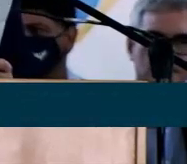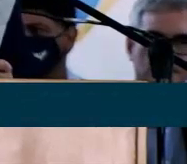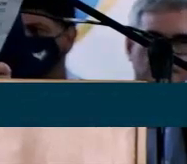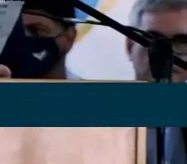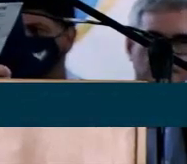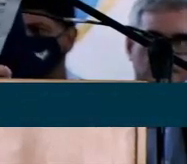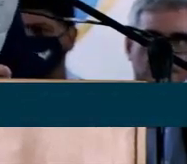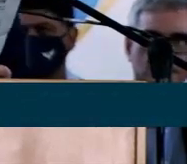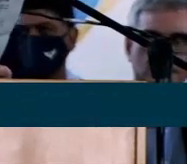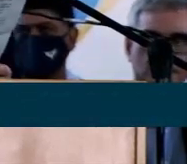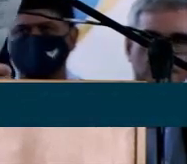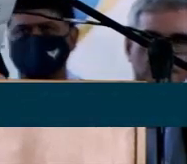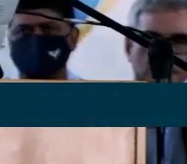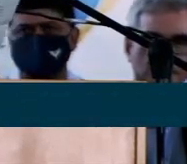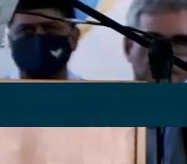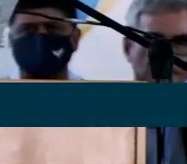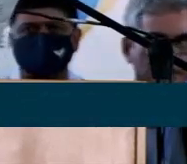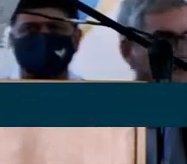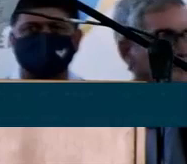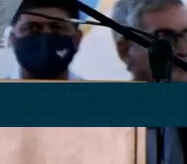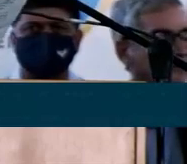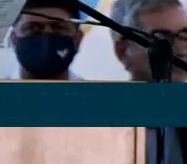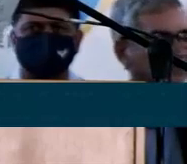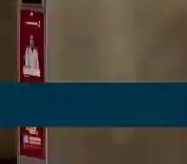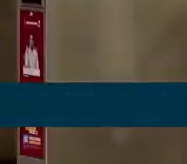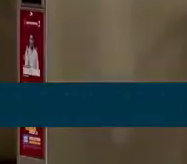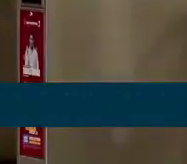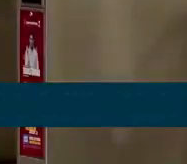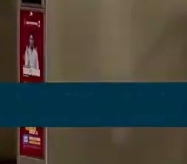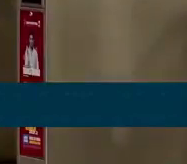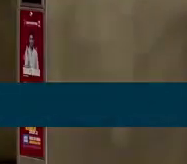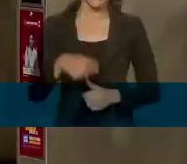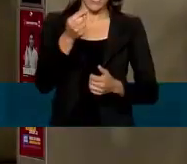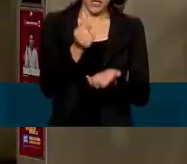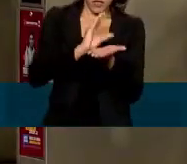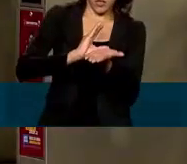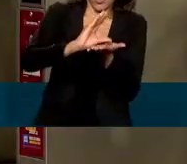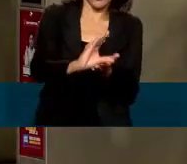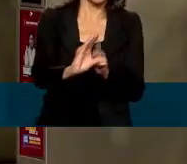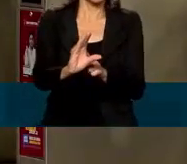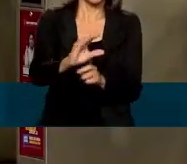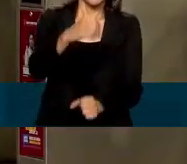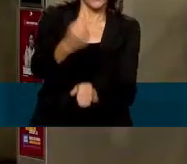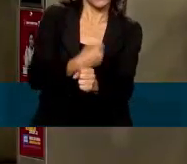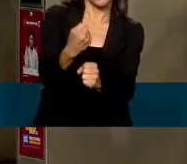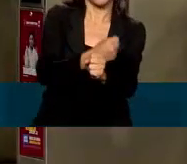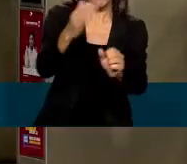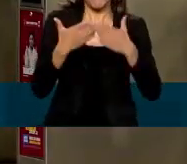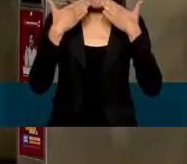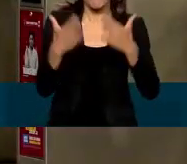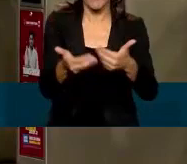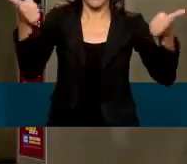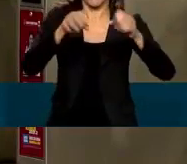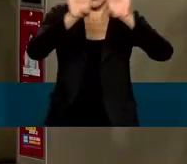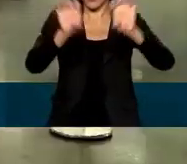com 428 milhões do Estado Os recursos vão permitir investimentos na melhoria da estrutura do